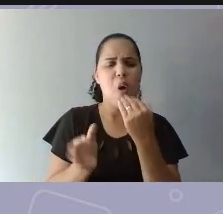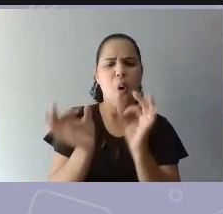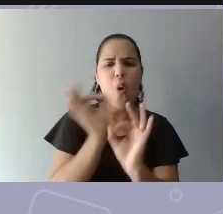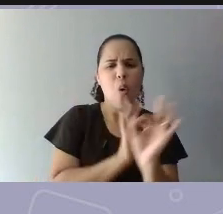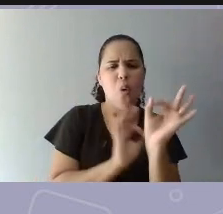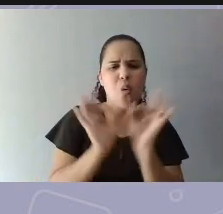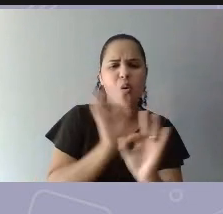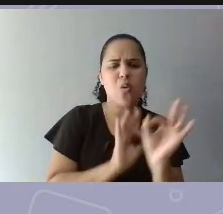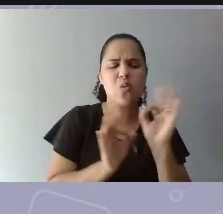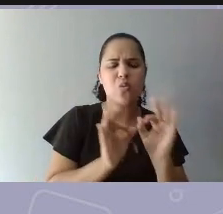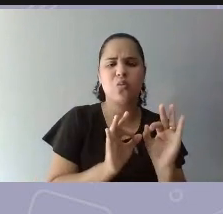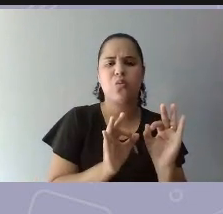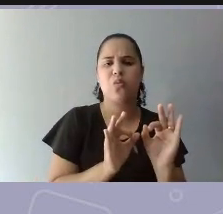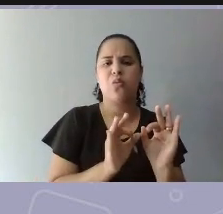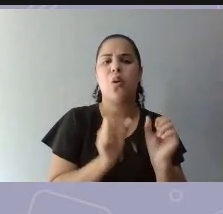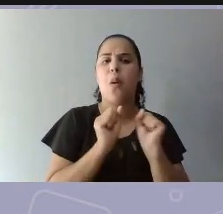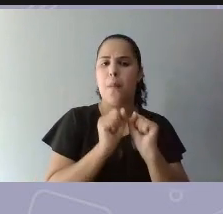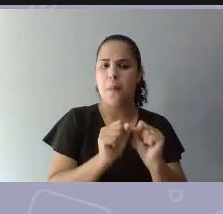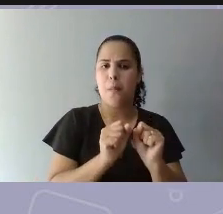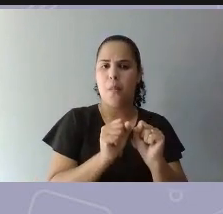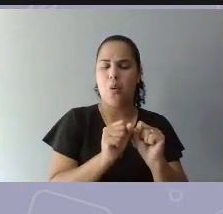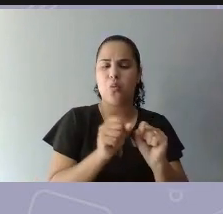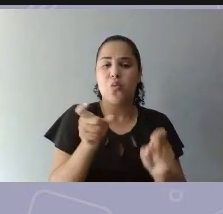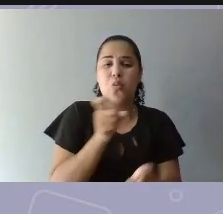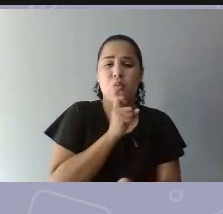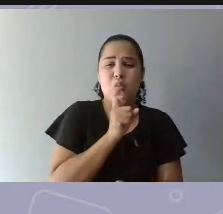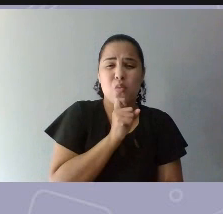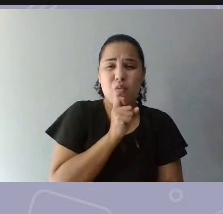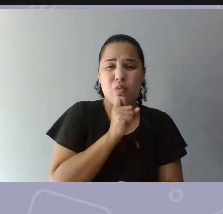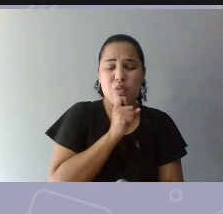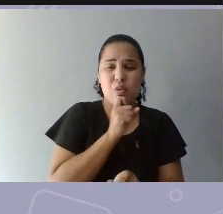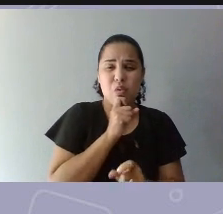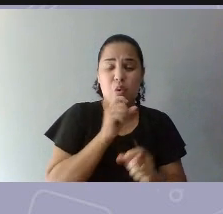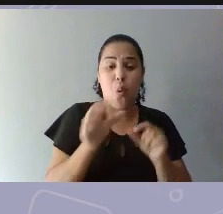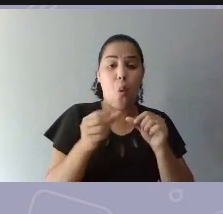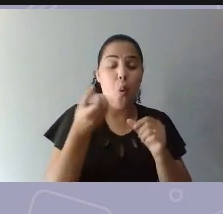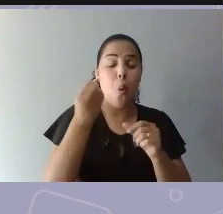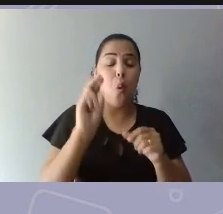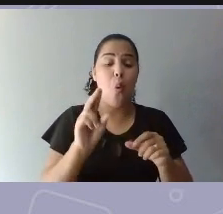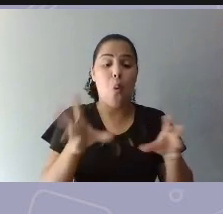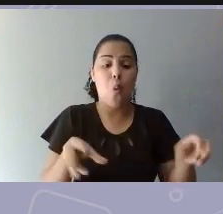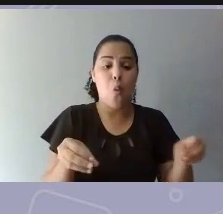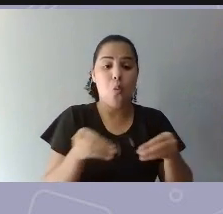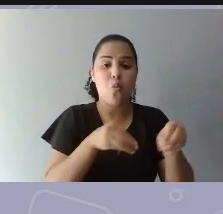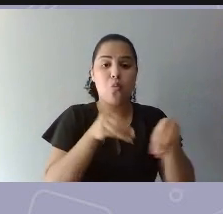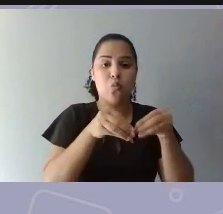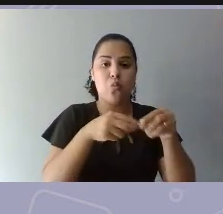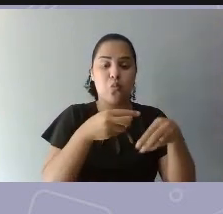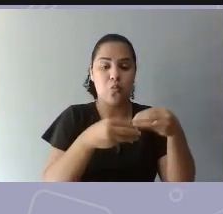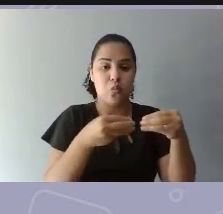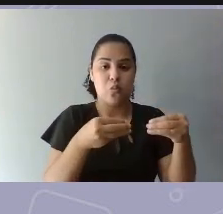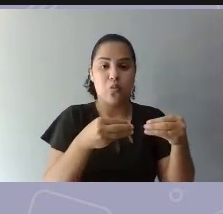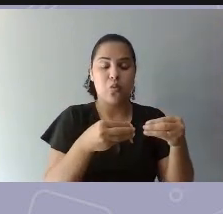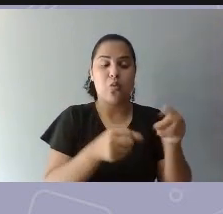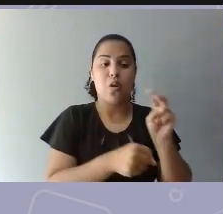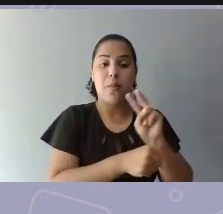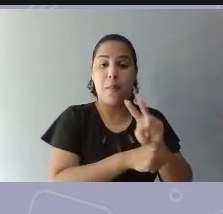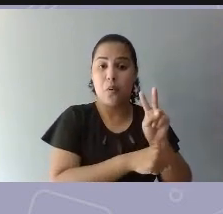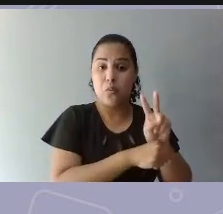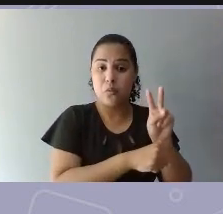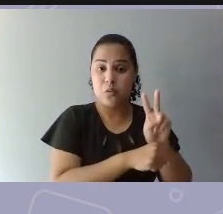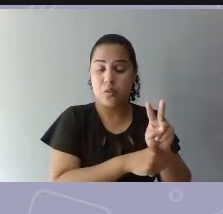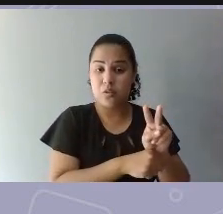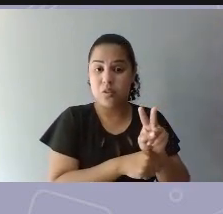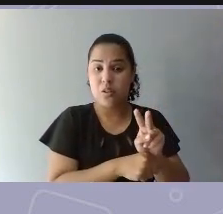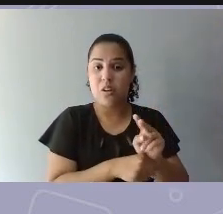exemplo ser colocados em baixas temperaturas ou em embalagens especiais outra técnica de conservação é o salgamento